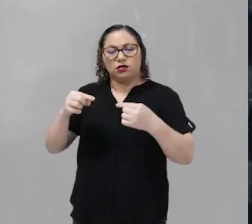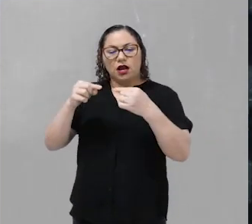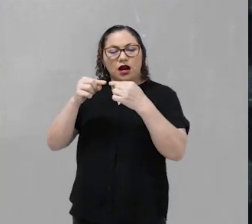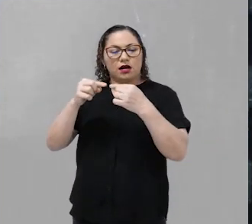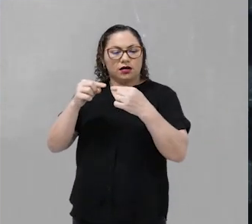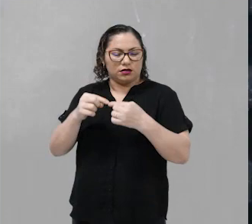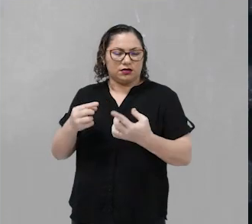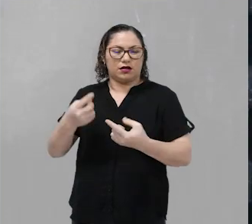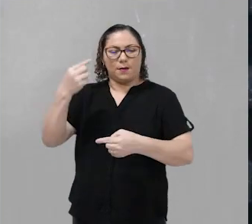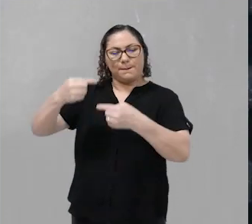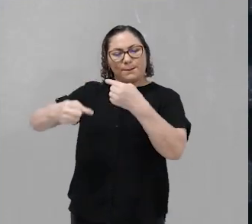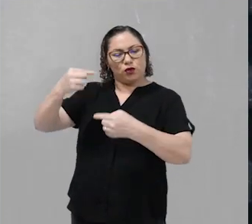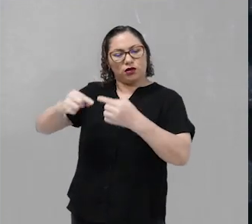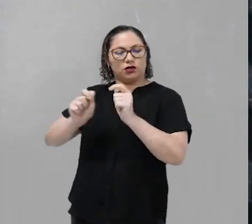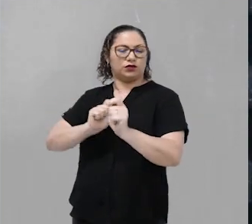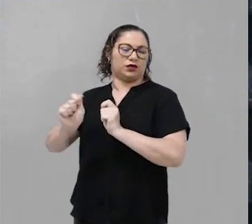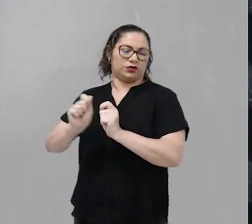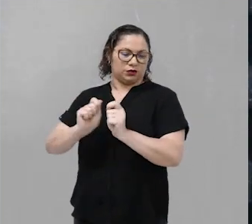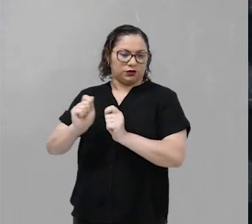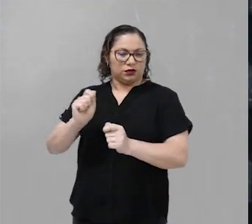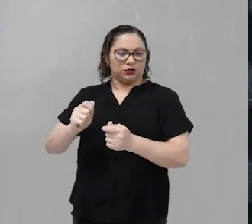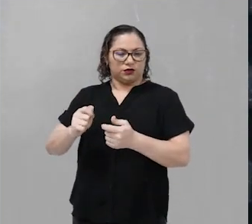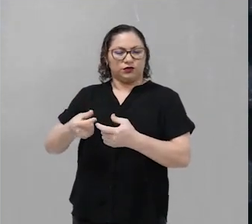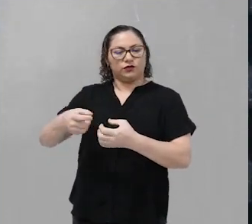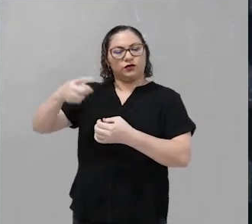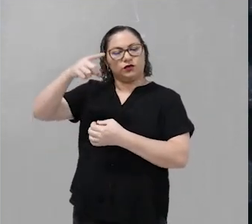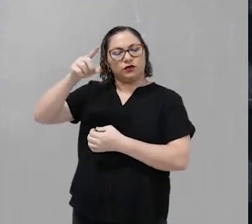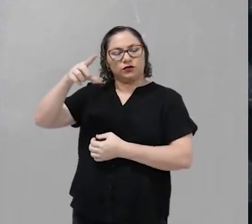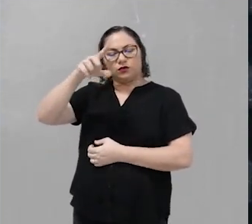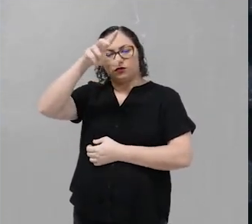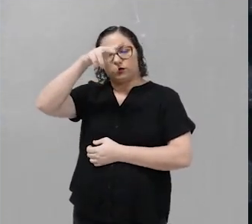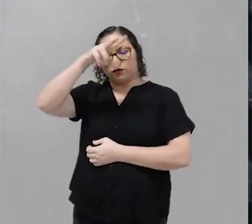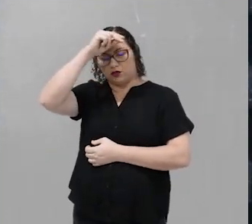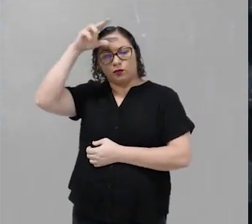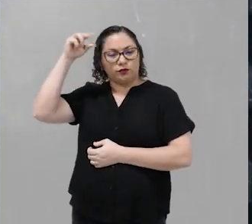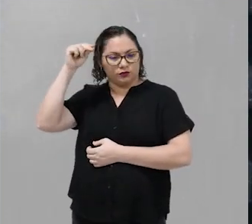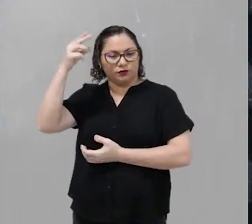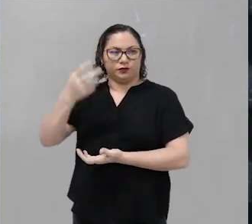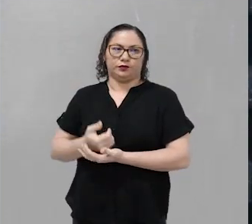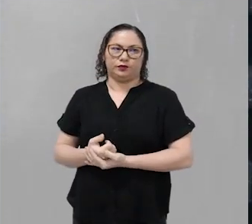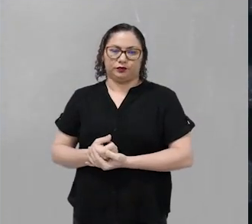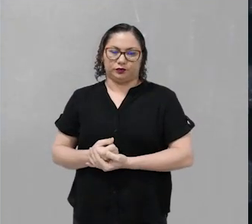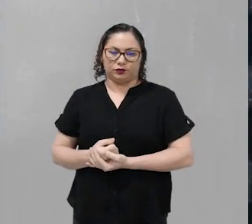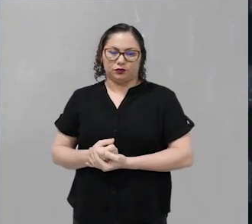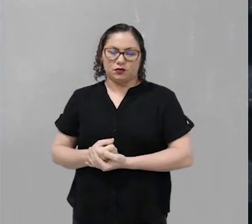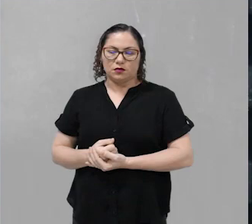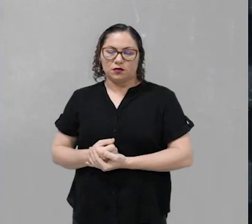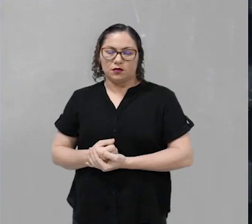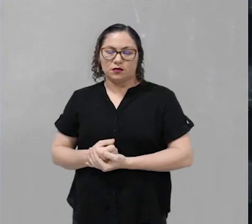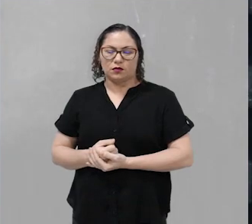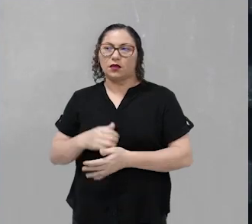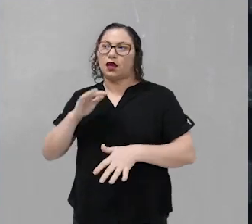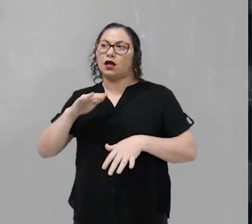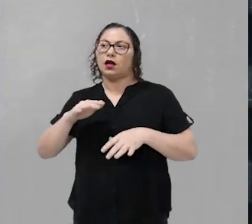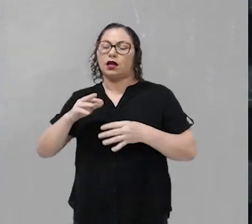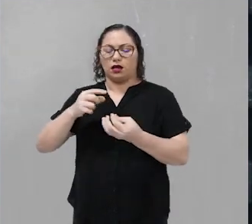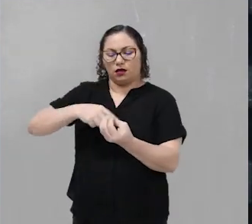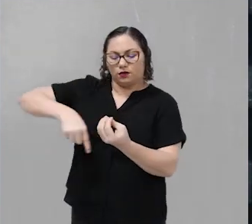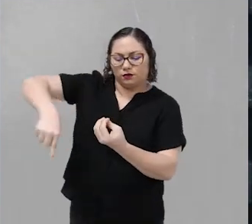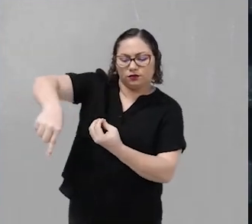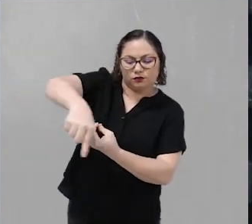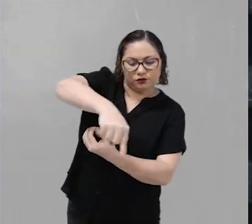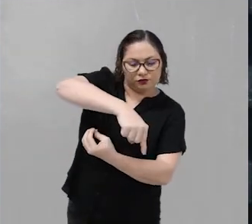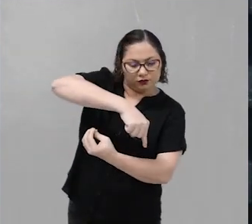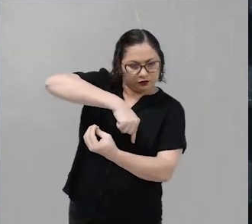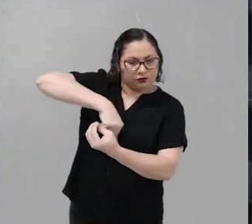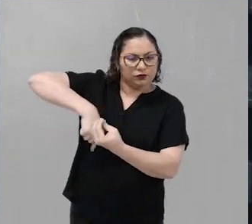e administrativa do município. A cidade é a sede do município, ok? E as regiões que são